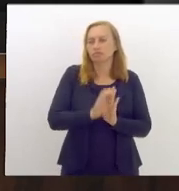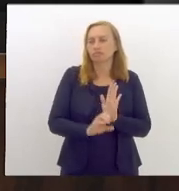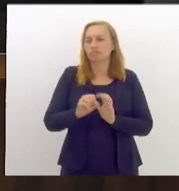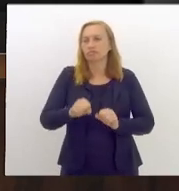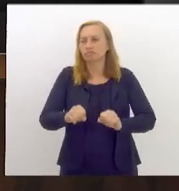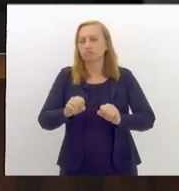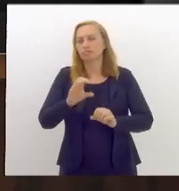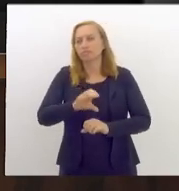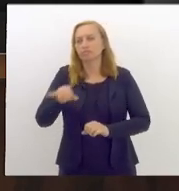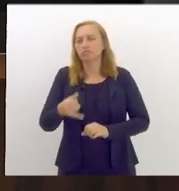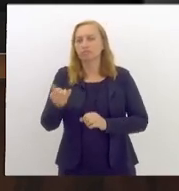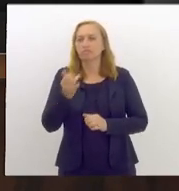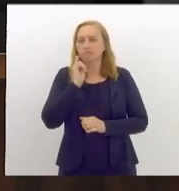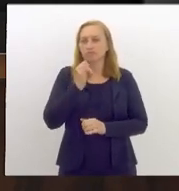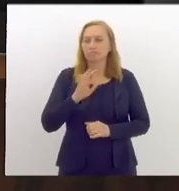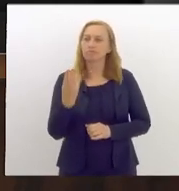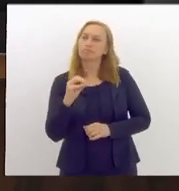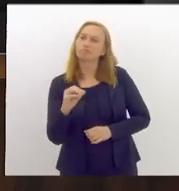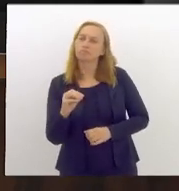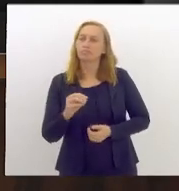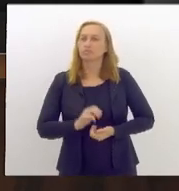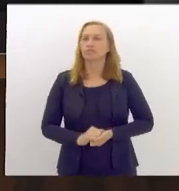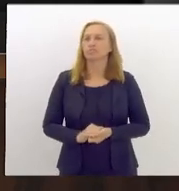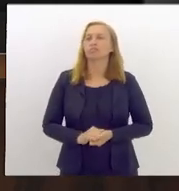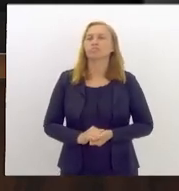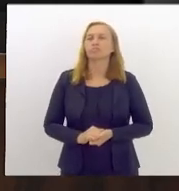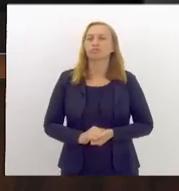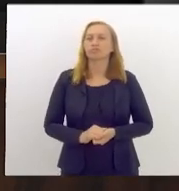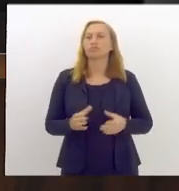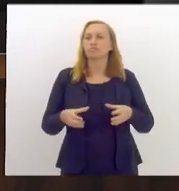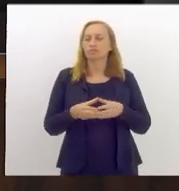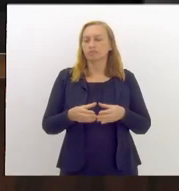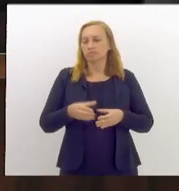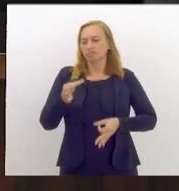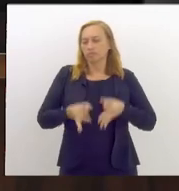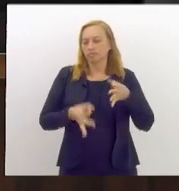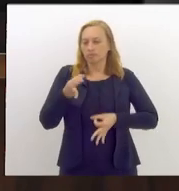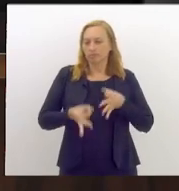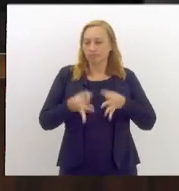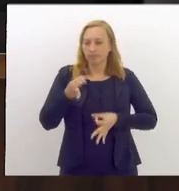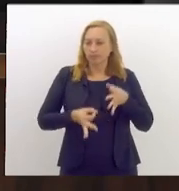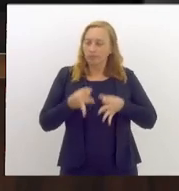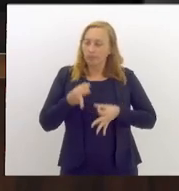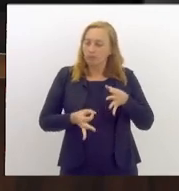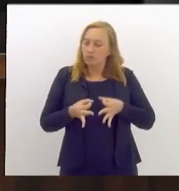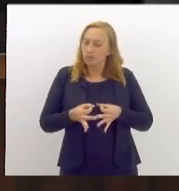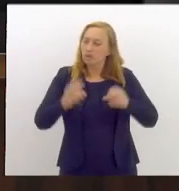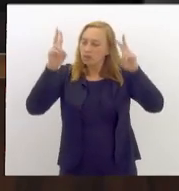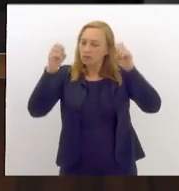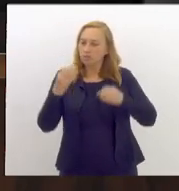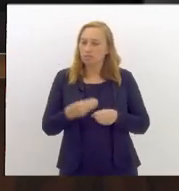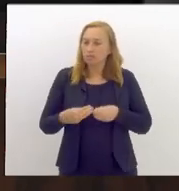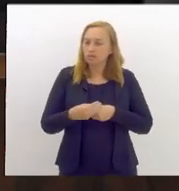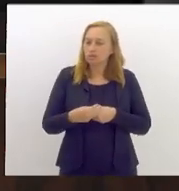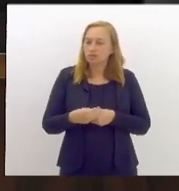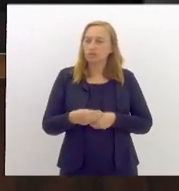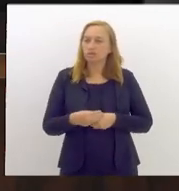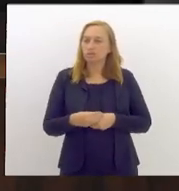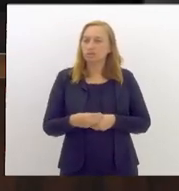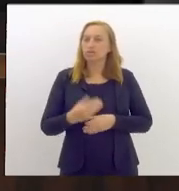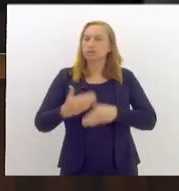Deputado Chico Machado e Chico Machado pendente de pareceres da comissão de construção Justiça de assuntos municipais